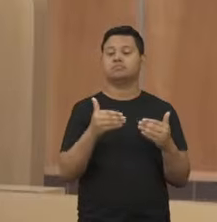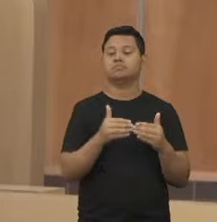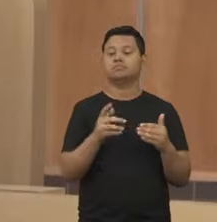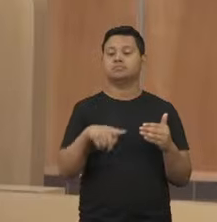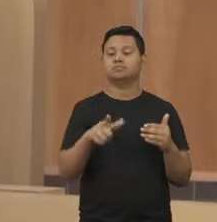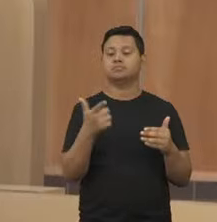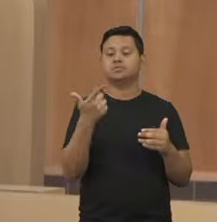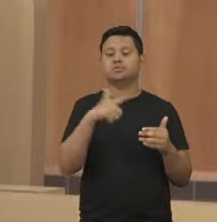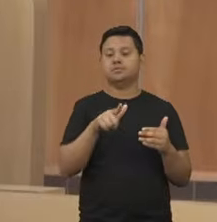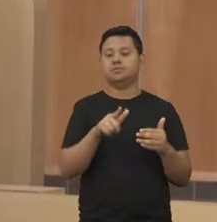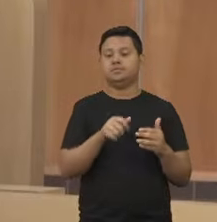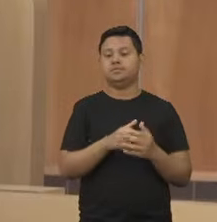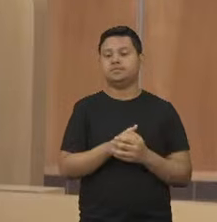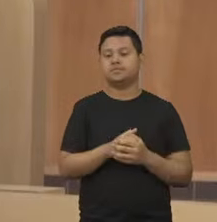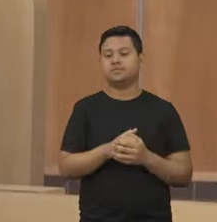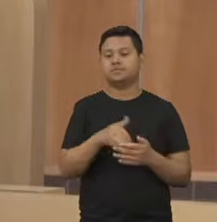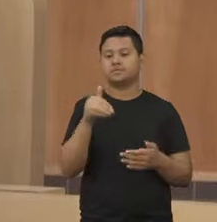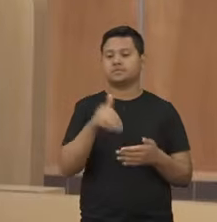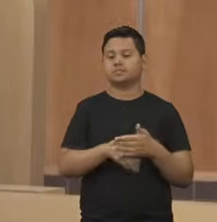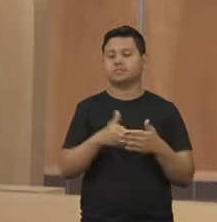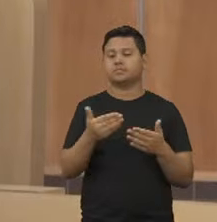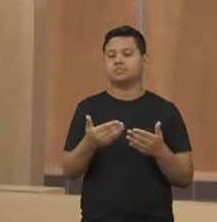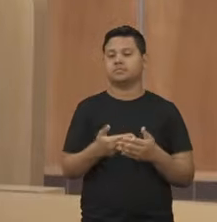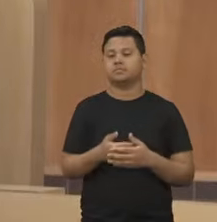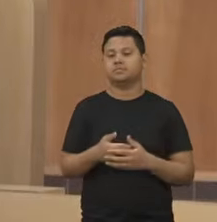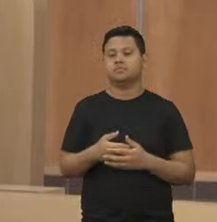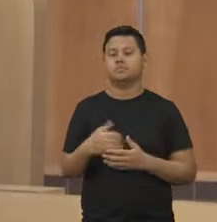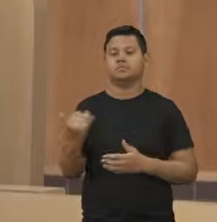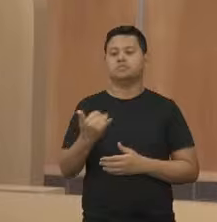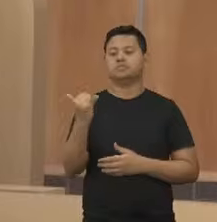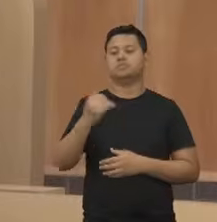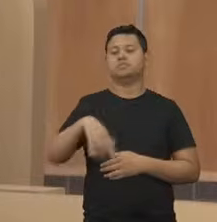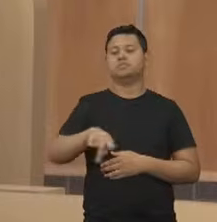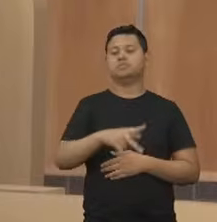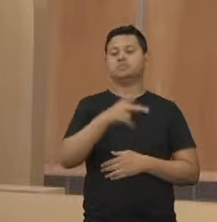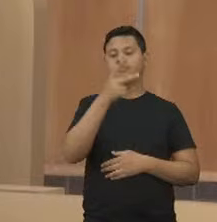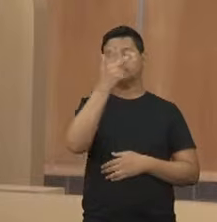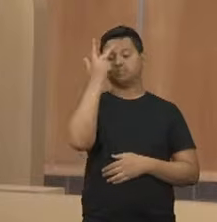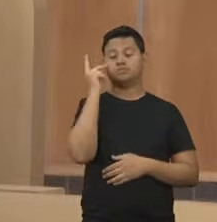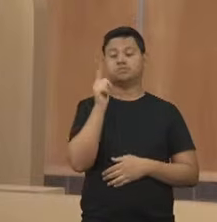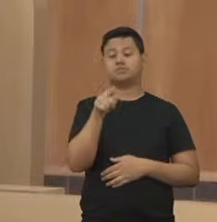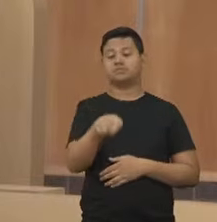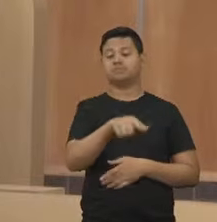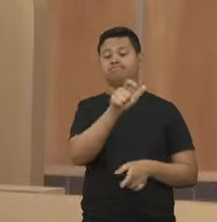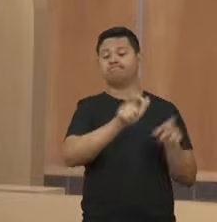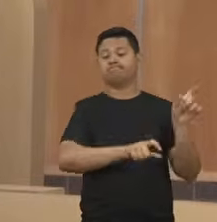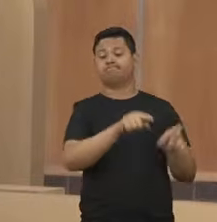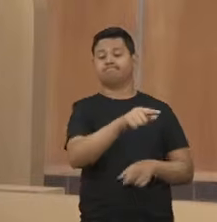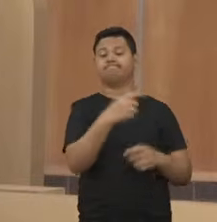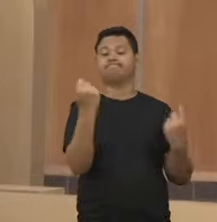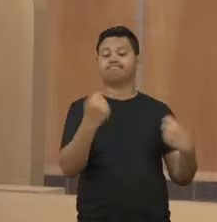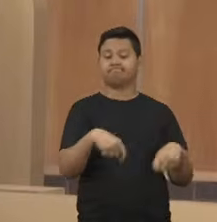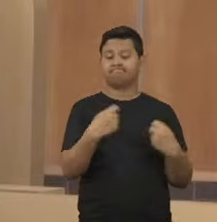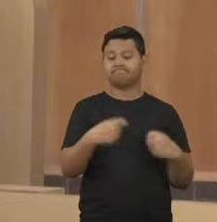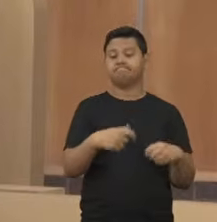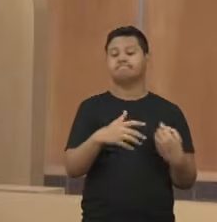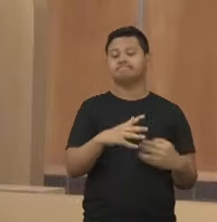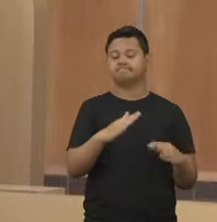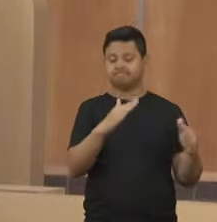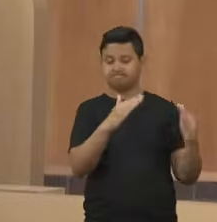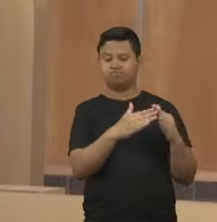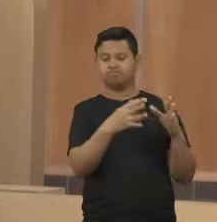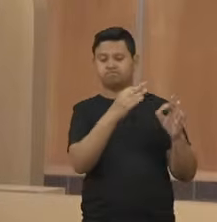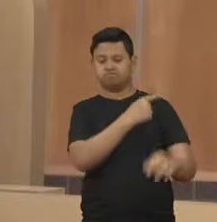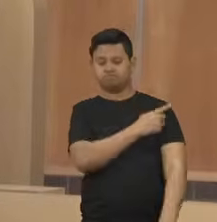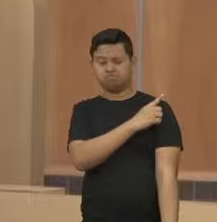projeto nós estamos votando principalmente para aquelas pessoas que precisam de uma moradia